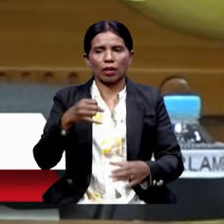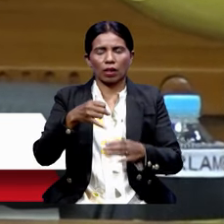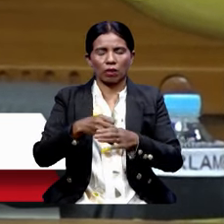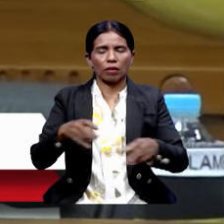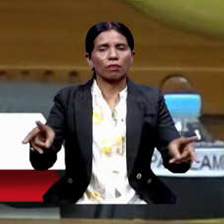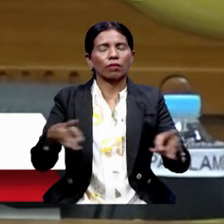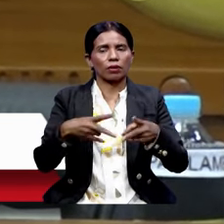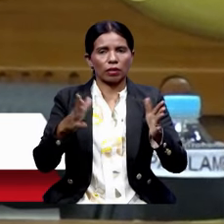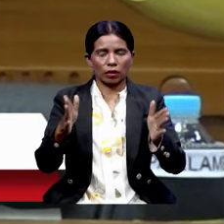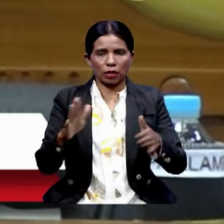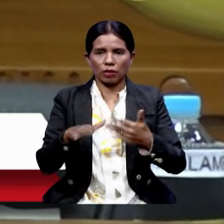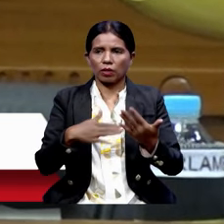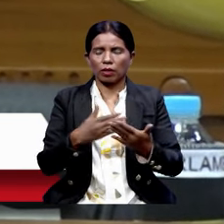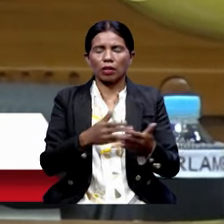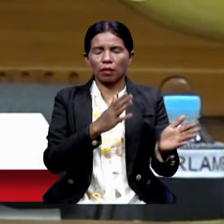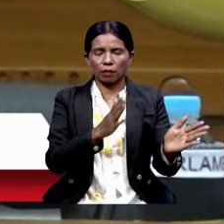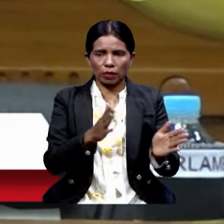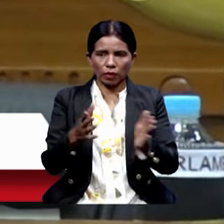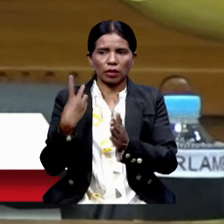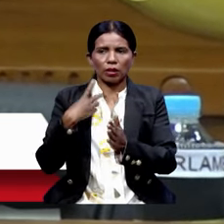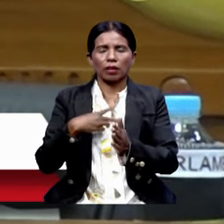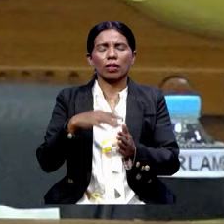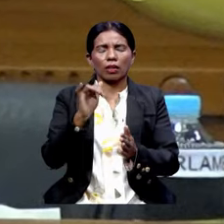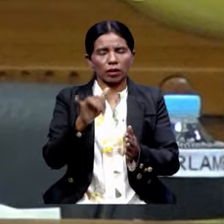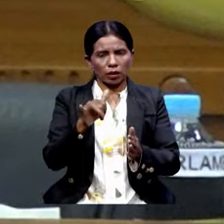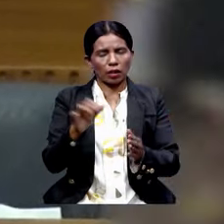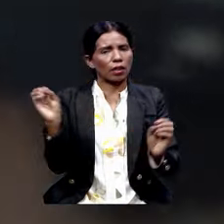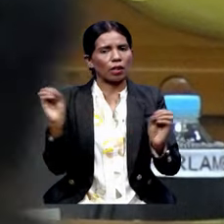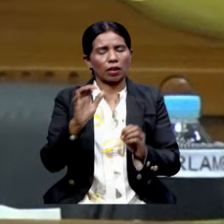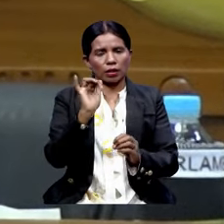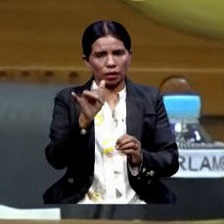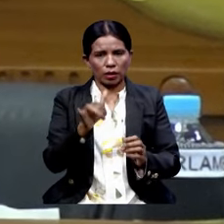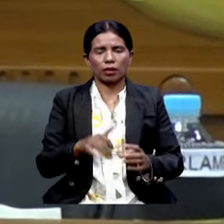sira. Prosesu ida ita tu concorda kala concorda.